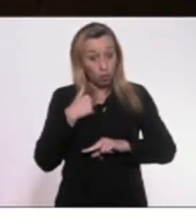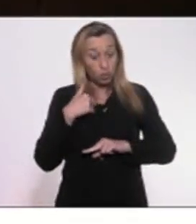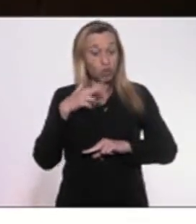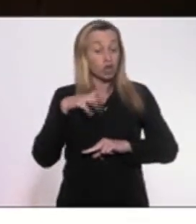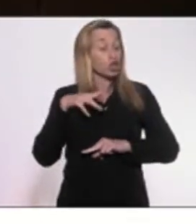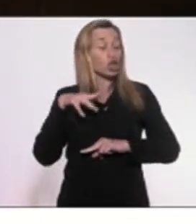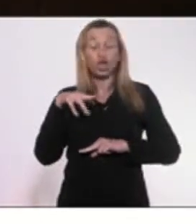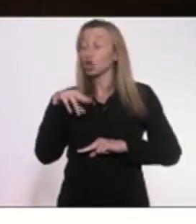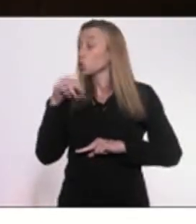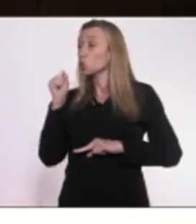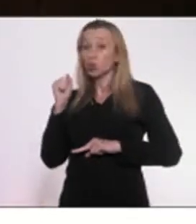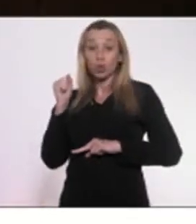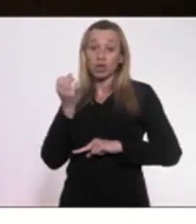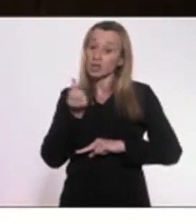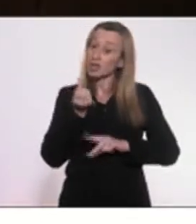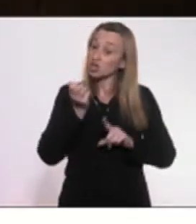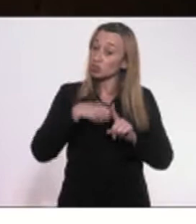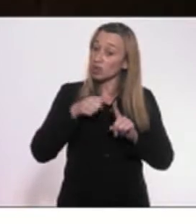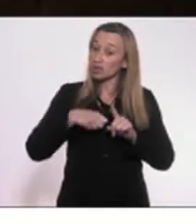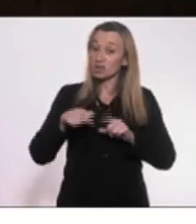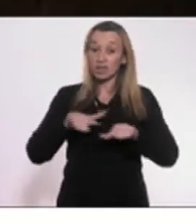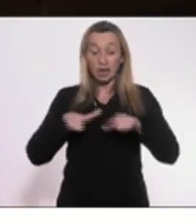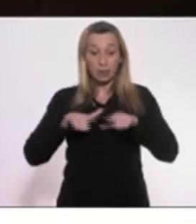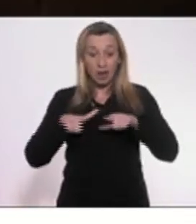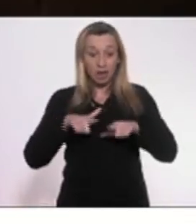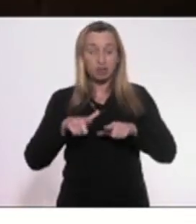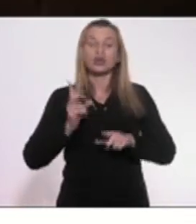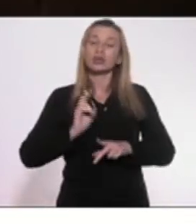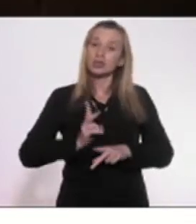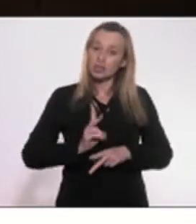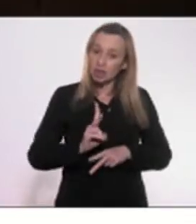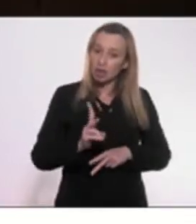ao longo de todos esses 6 meses de mandato, tenho sido um dos